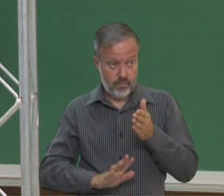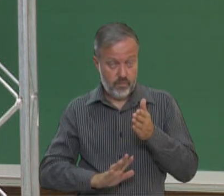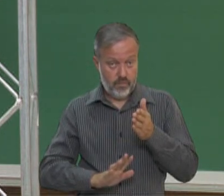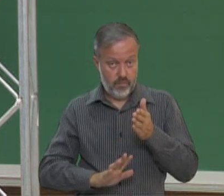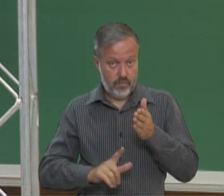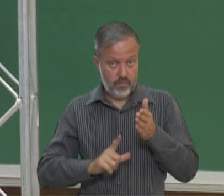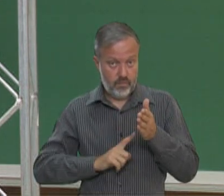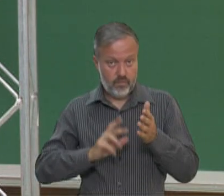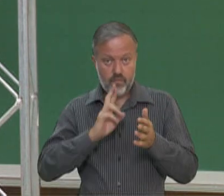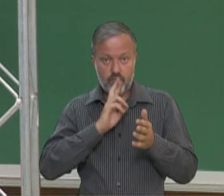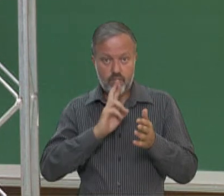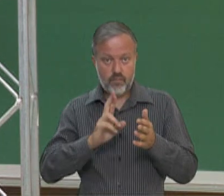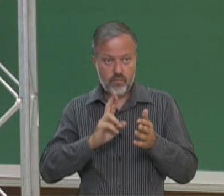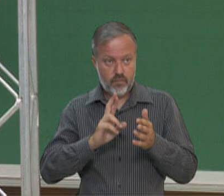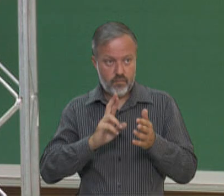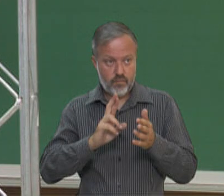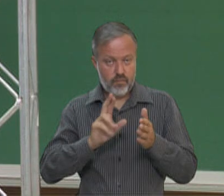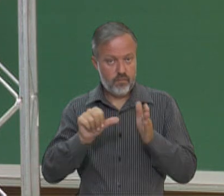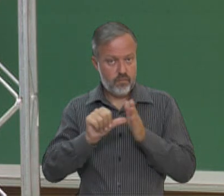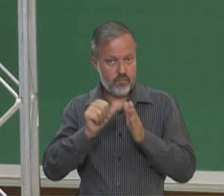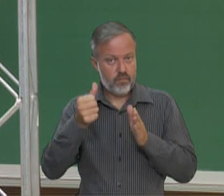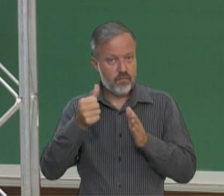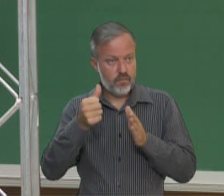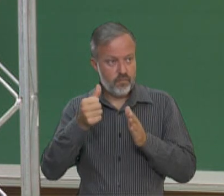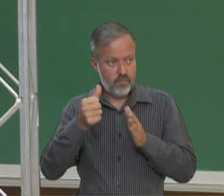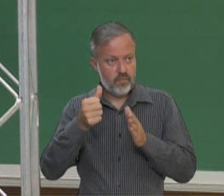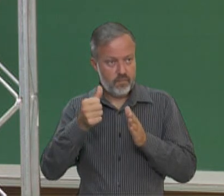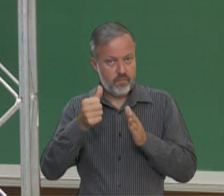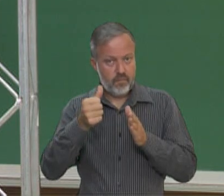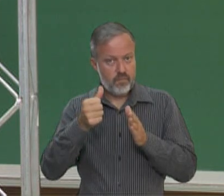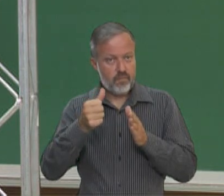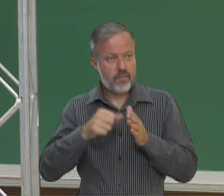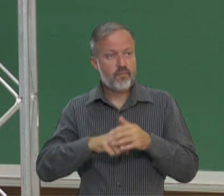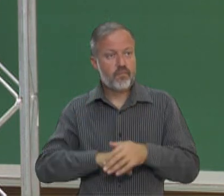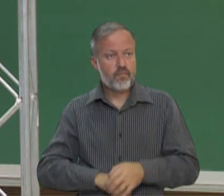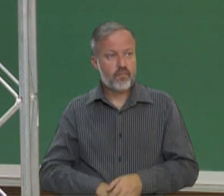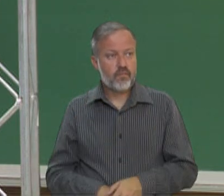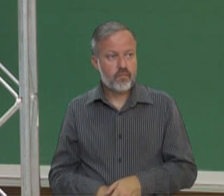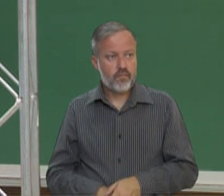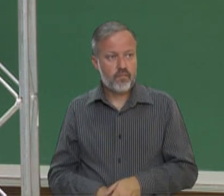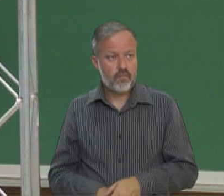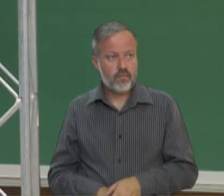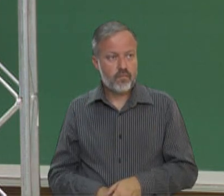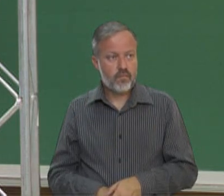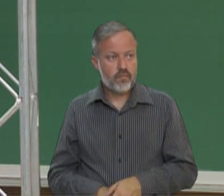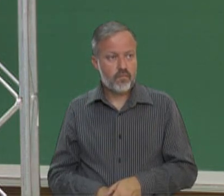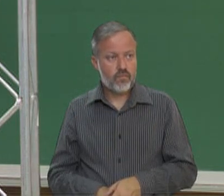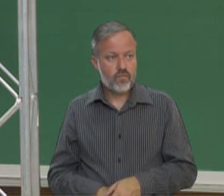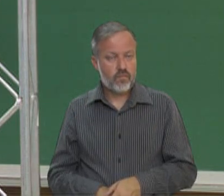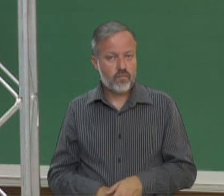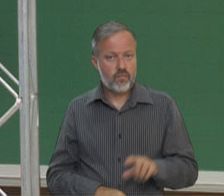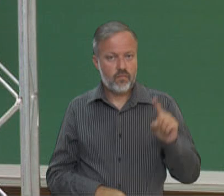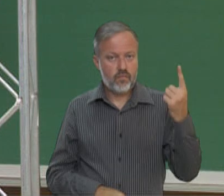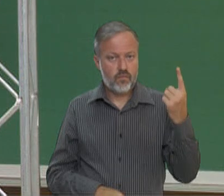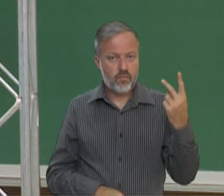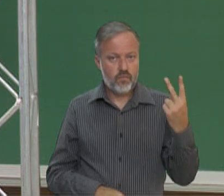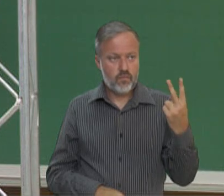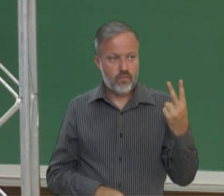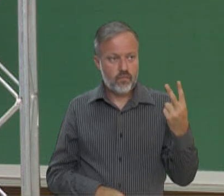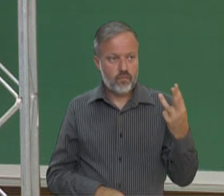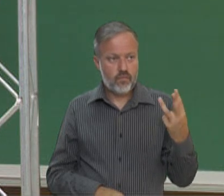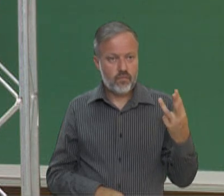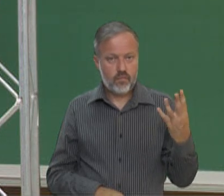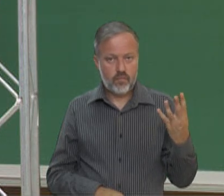que nós vamos fazer, primeiro questionamento que a gente vai fazer aqui sobre essa notícia que a gente